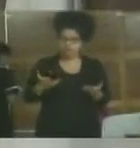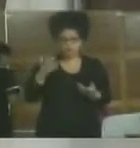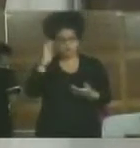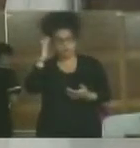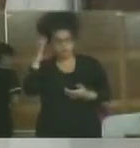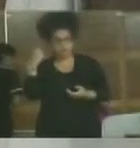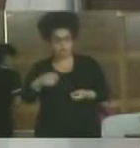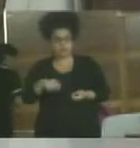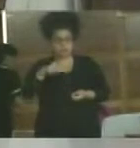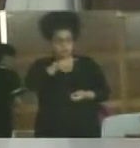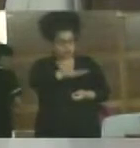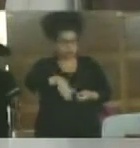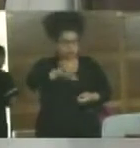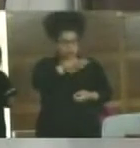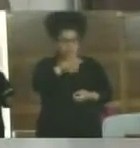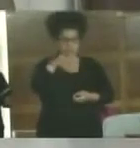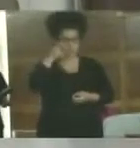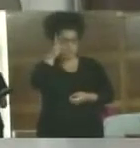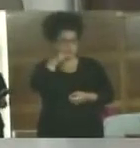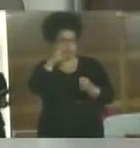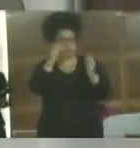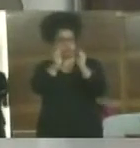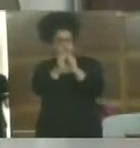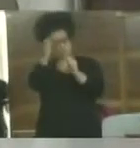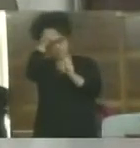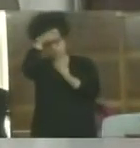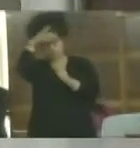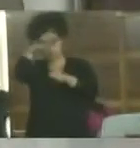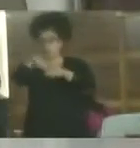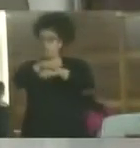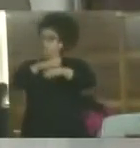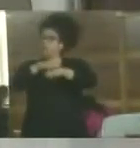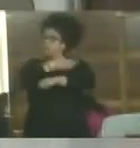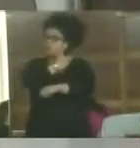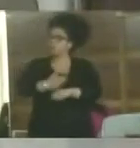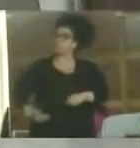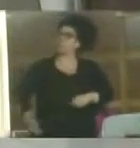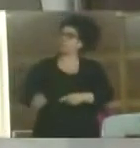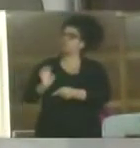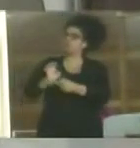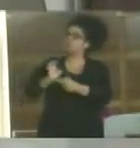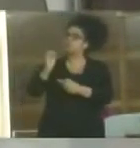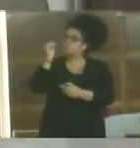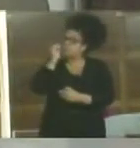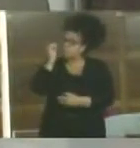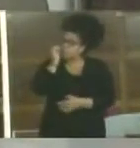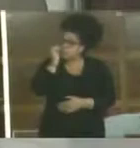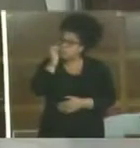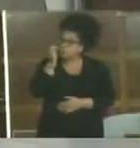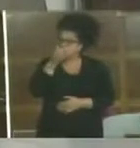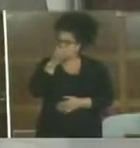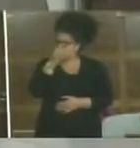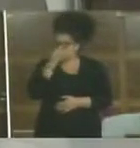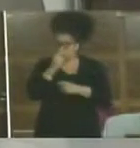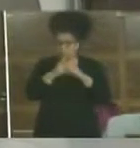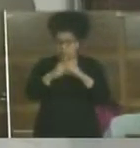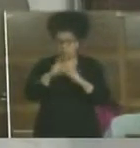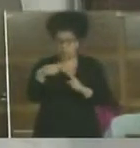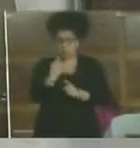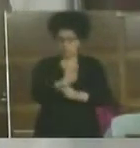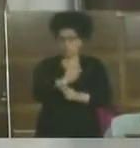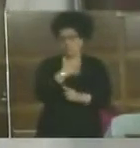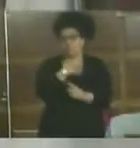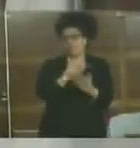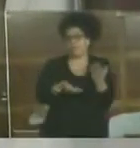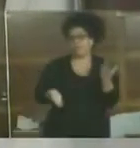o Legislativo, o Executivo, conversar com o Governo do Estado, para nós revermos essa situação, porque nós não podemos perder